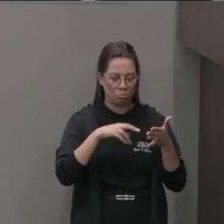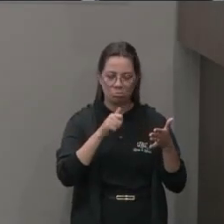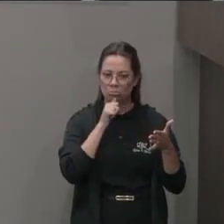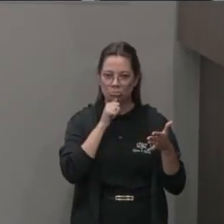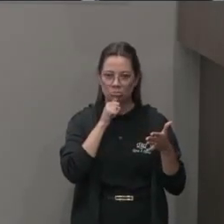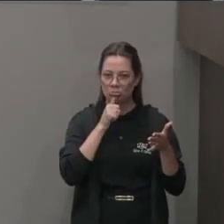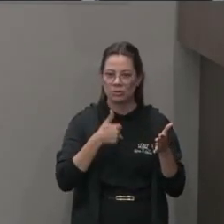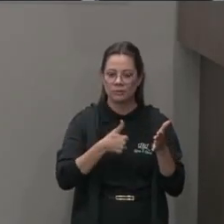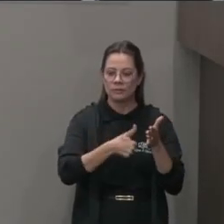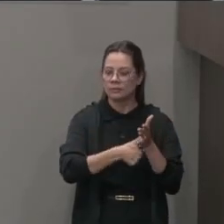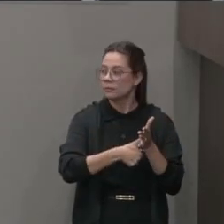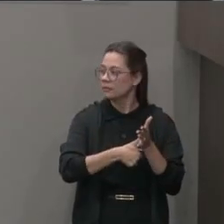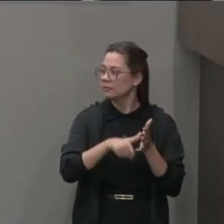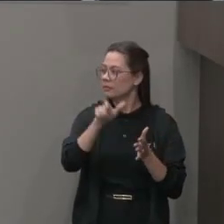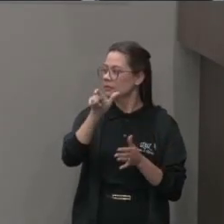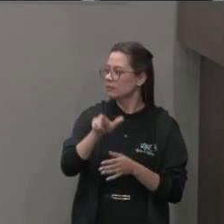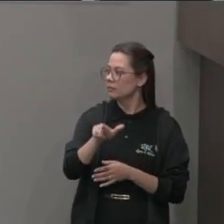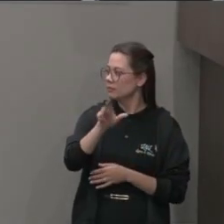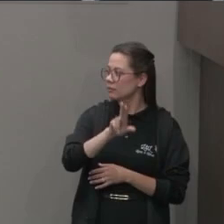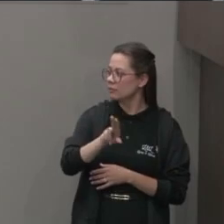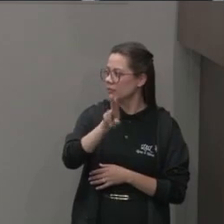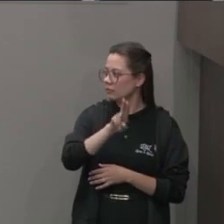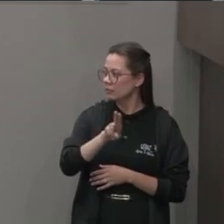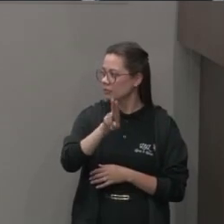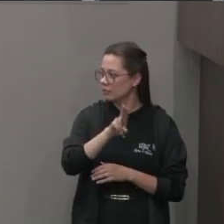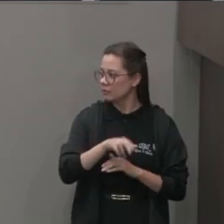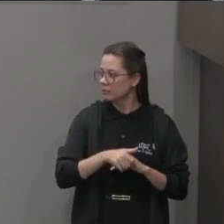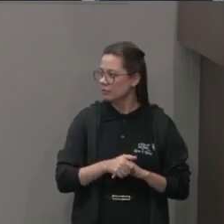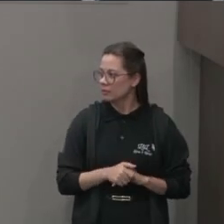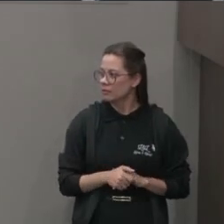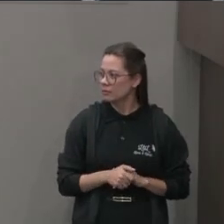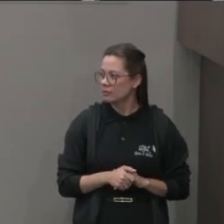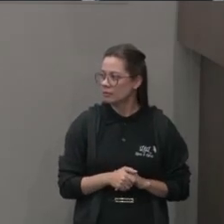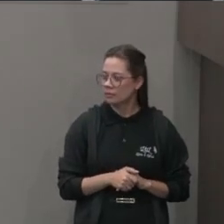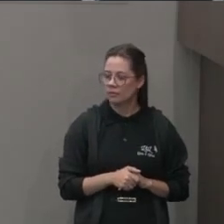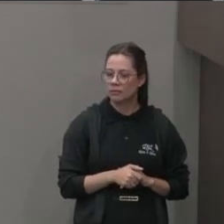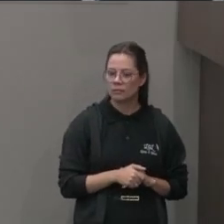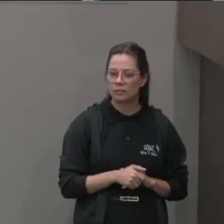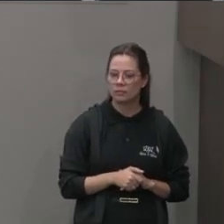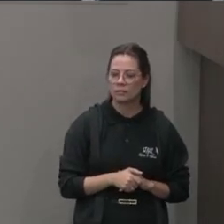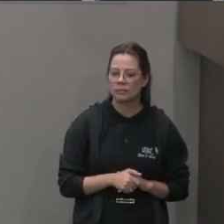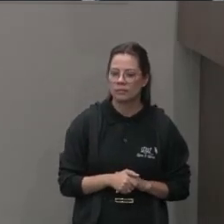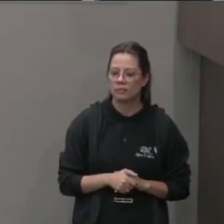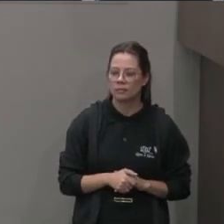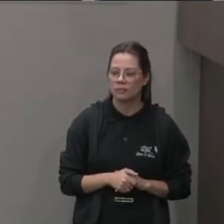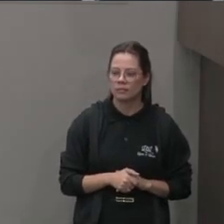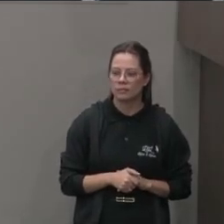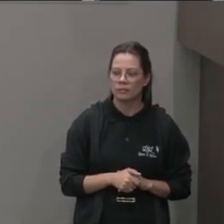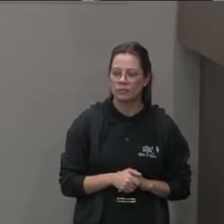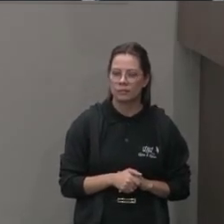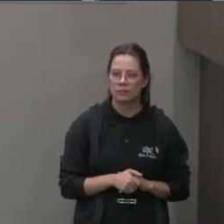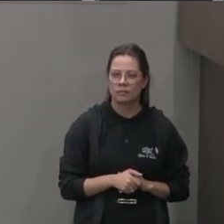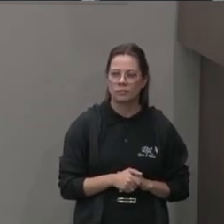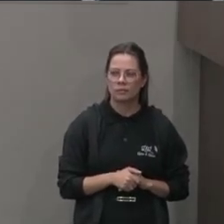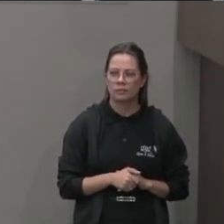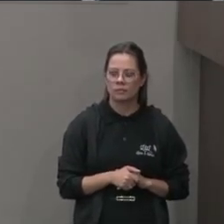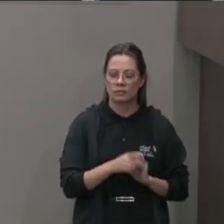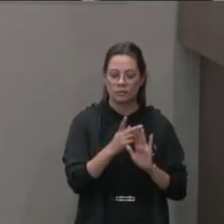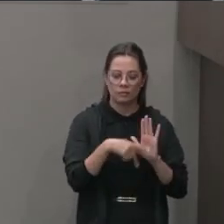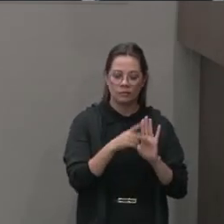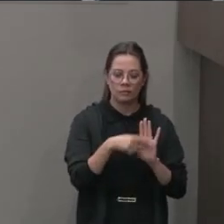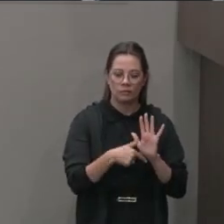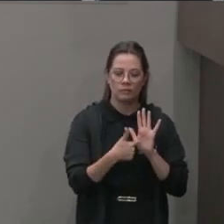O botão, para quem é que usa o botão do pânico? Isso que eu gostaria que Vossa Excelência pudesse nos falar aqui. Pelo